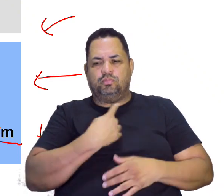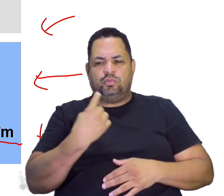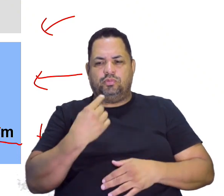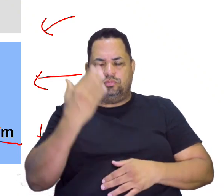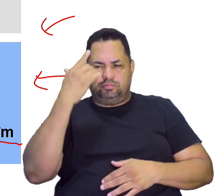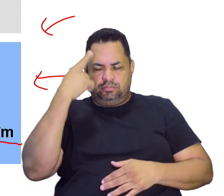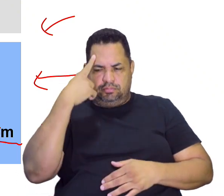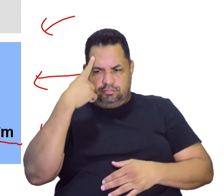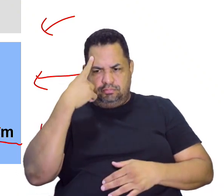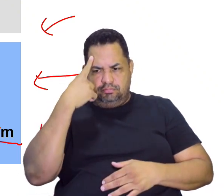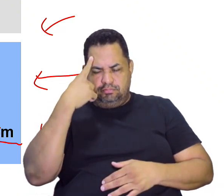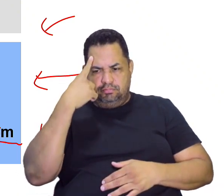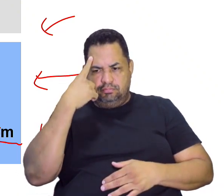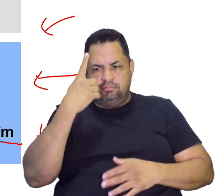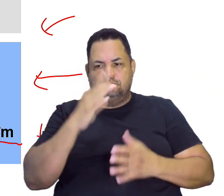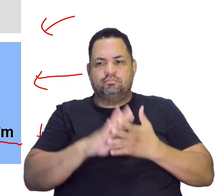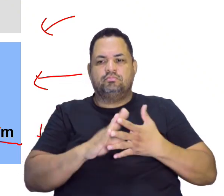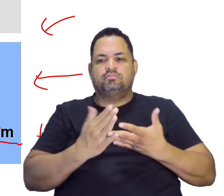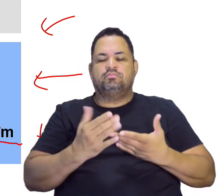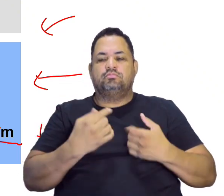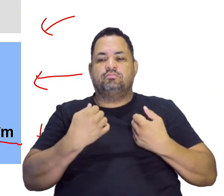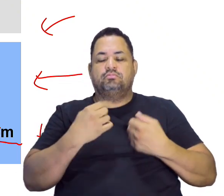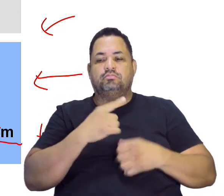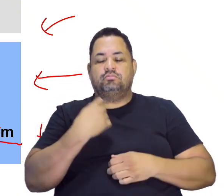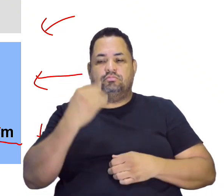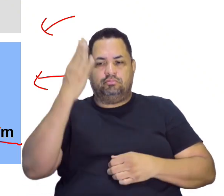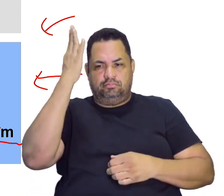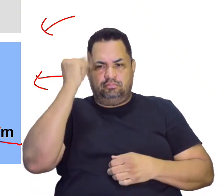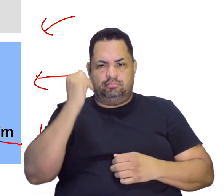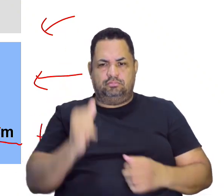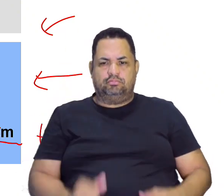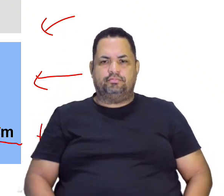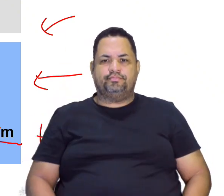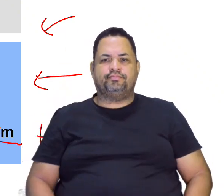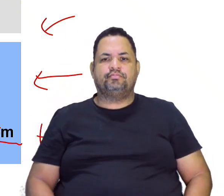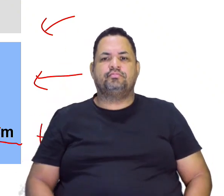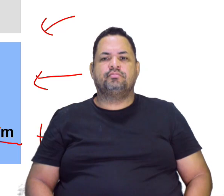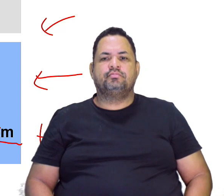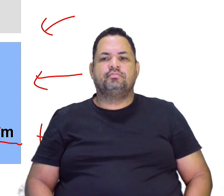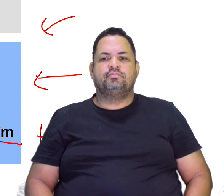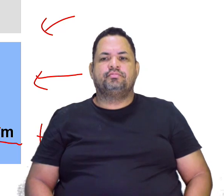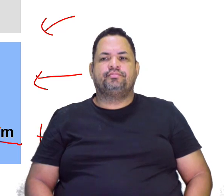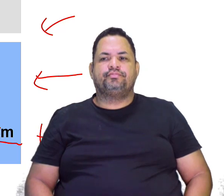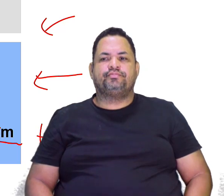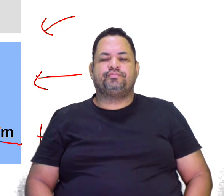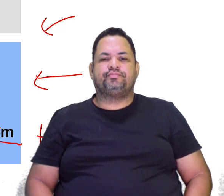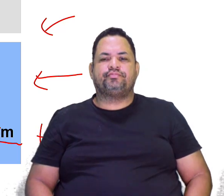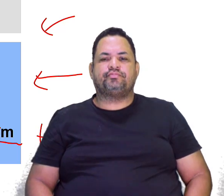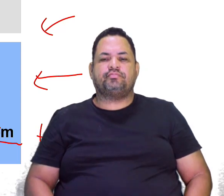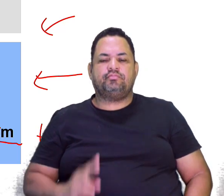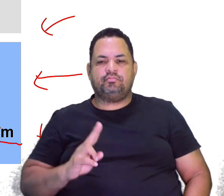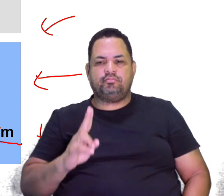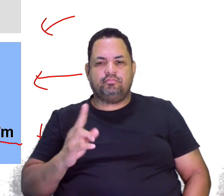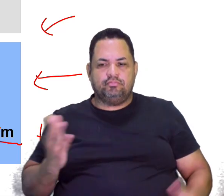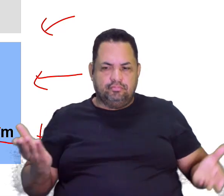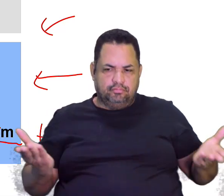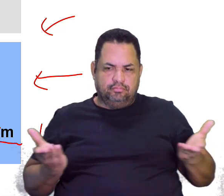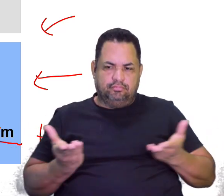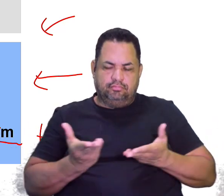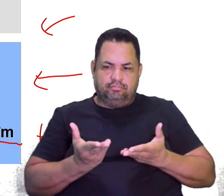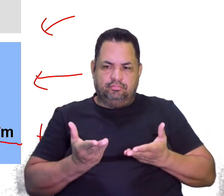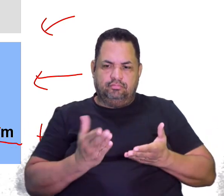condição sim e aí maravilha né Maravilha mesmo isso continua até hoje é a